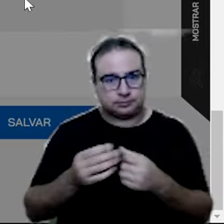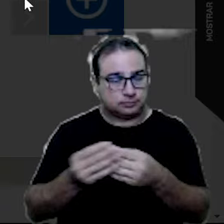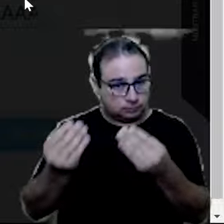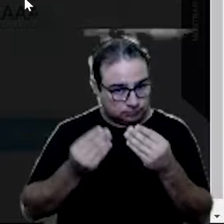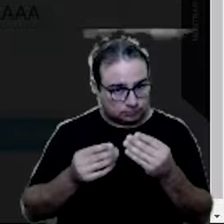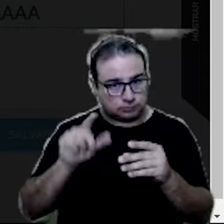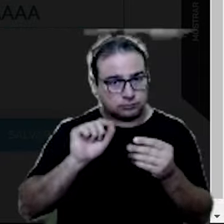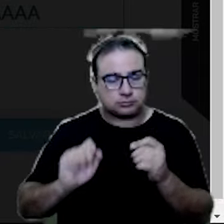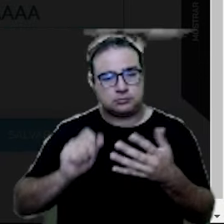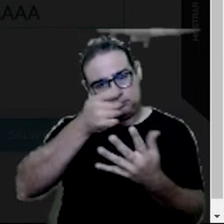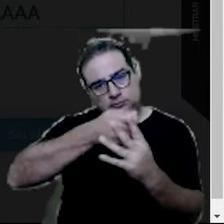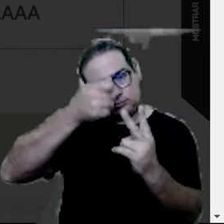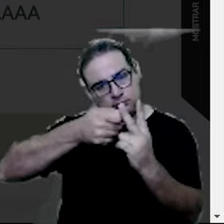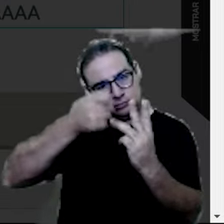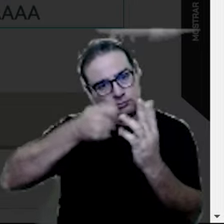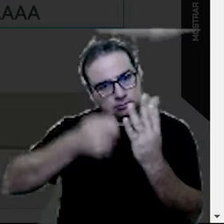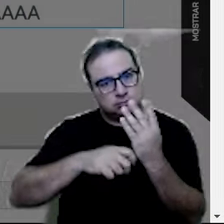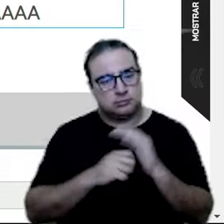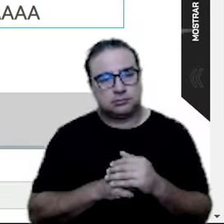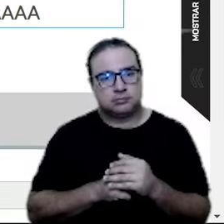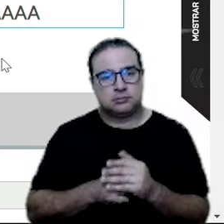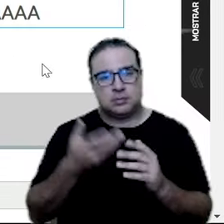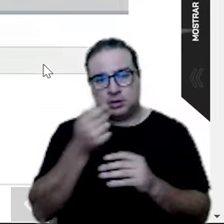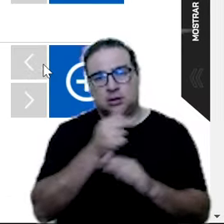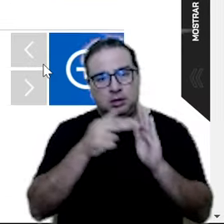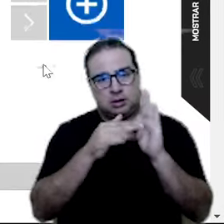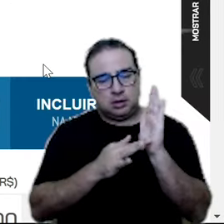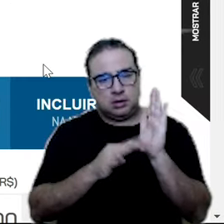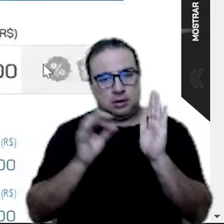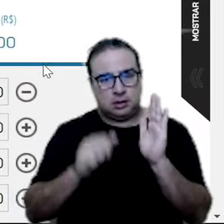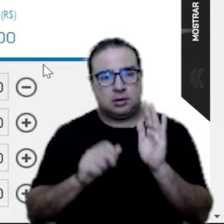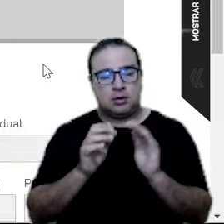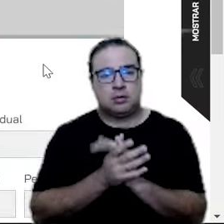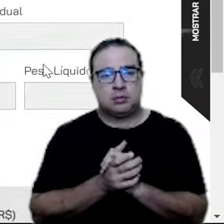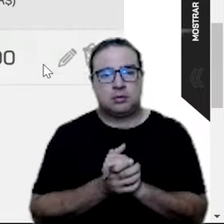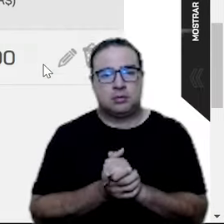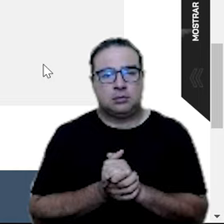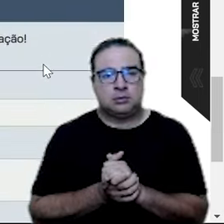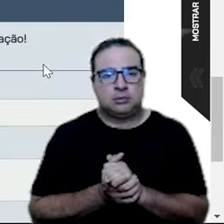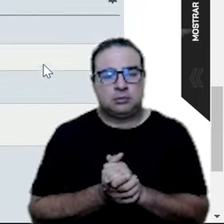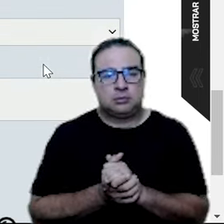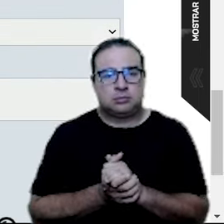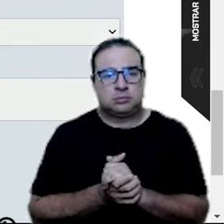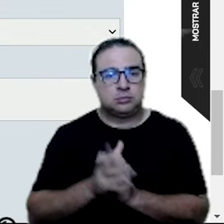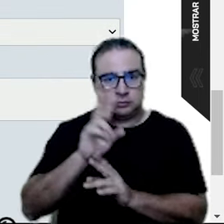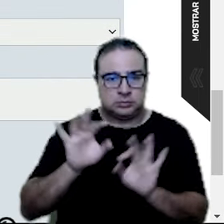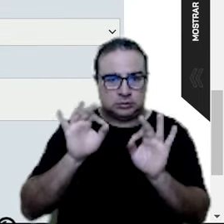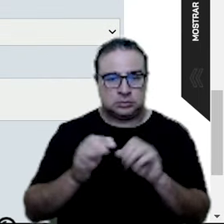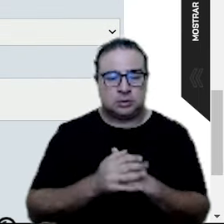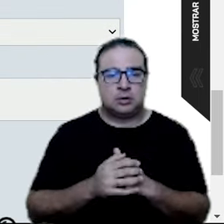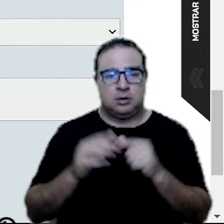ele traz nota salva processo venho aqui